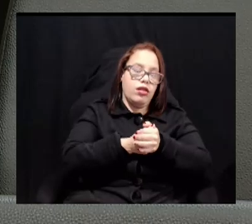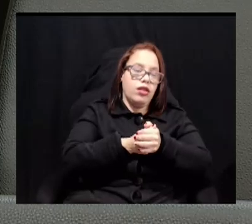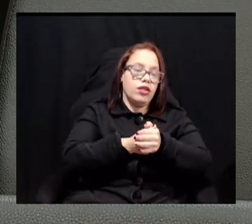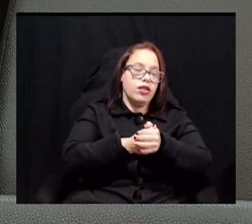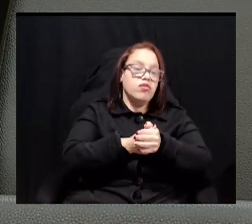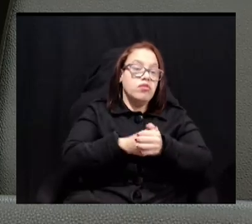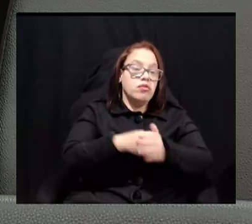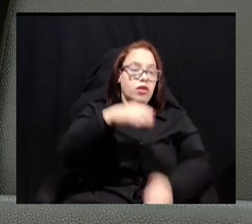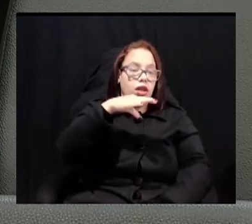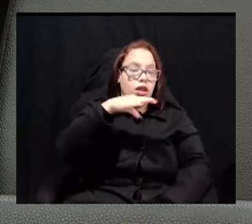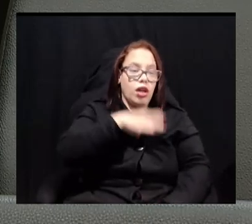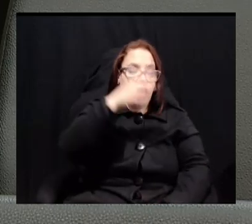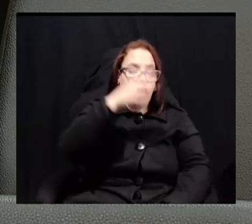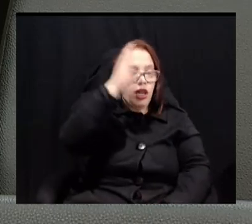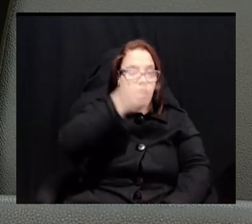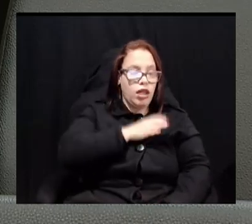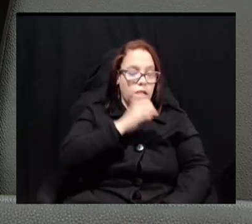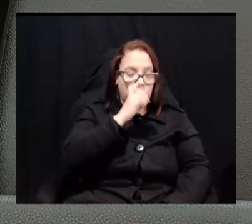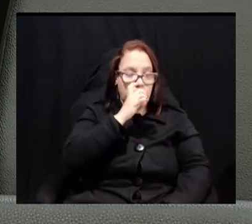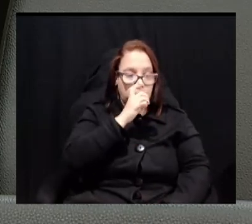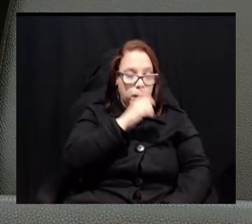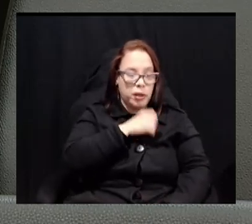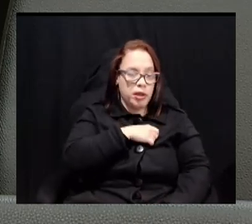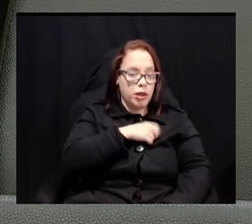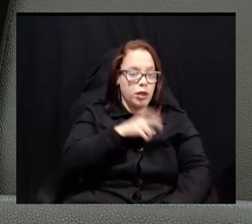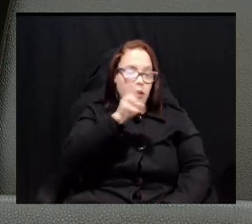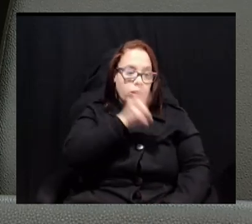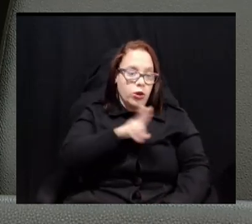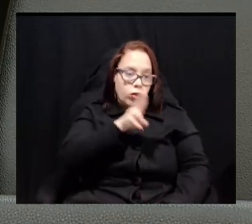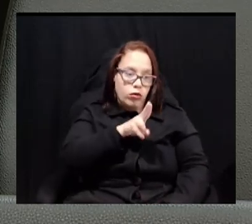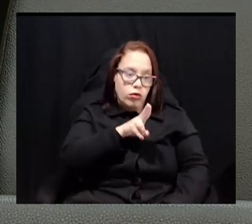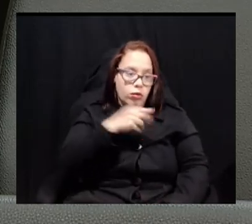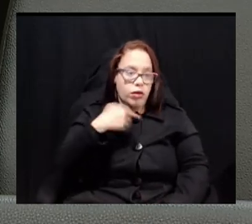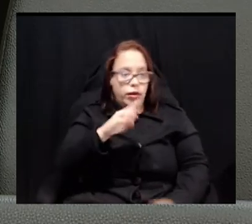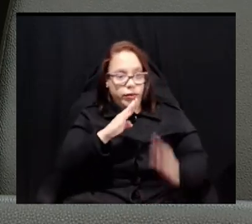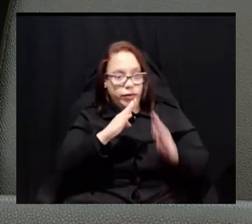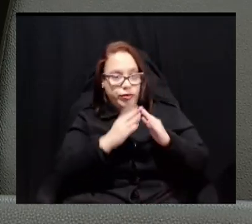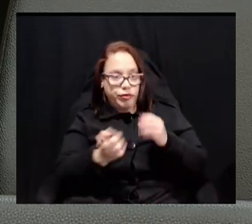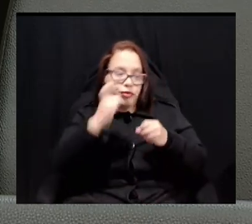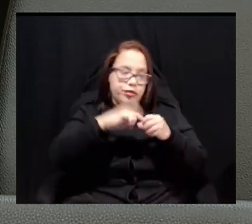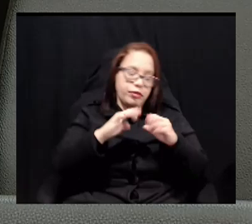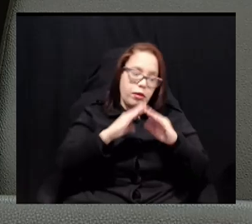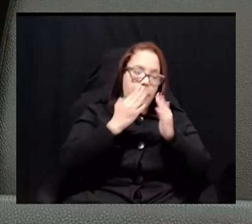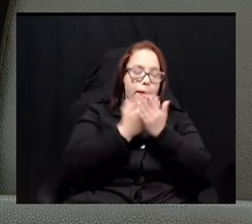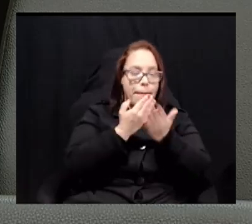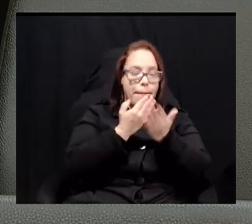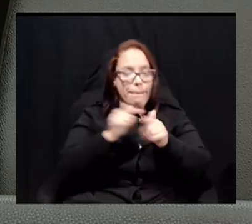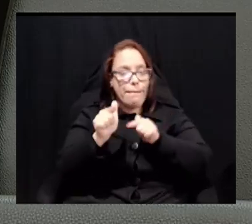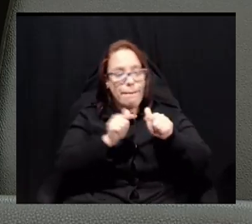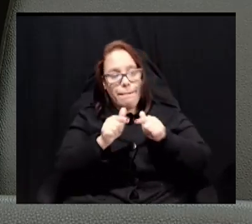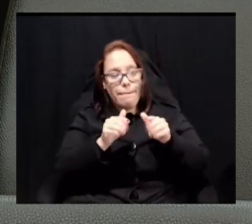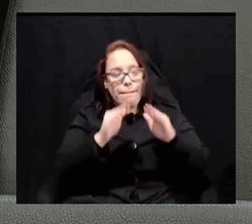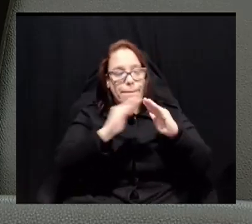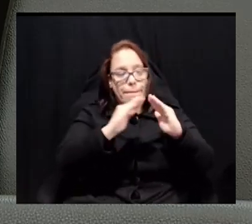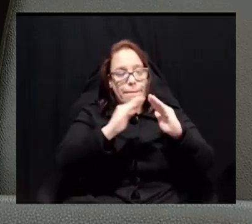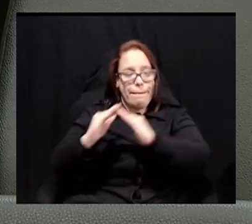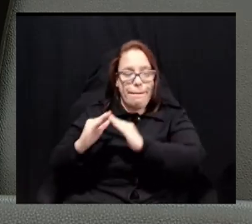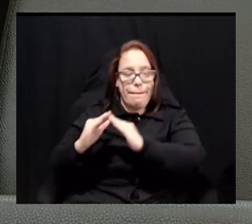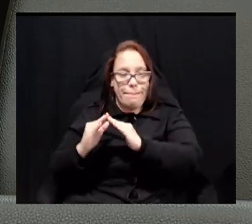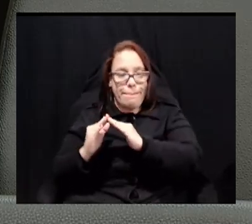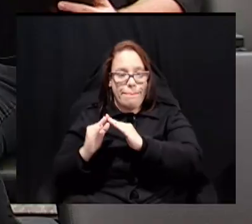que é importante, principalmente daquela região que utilizam aquele trajeto para ir para casa, para ir para a escola, para o trabalho, que moram ali, que adensou mais aquela